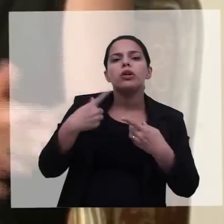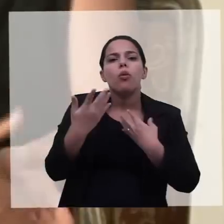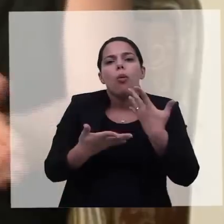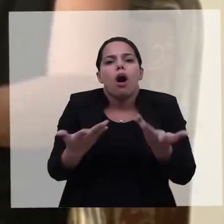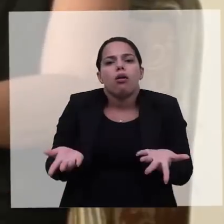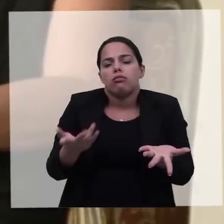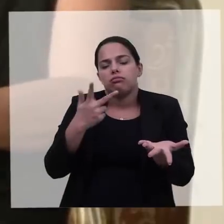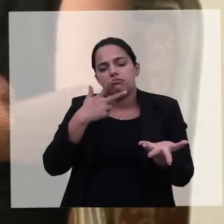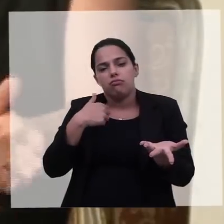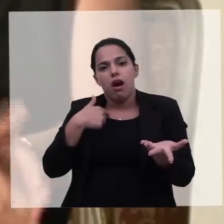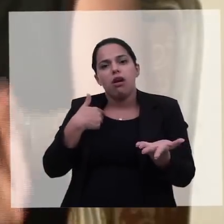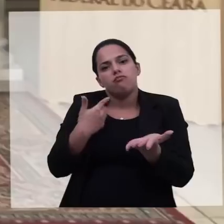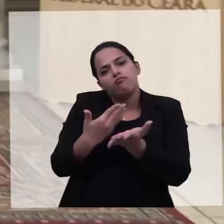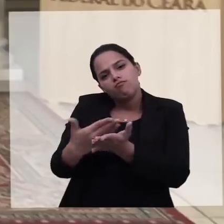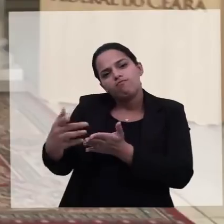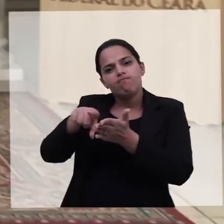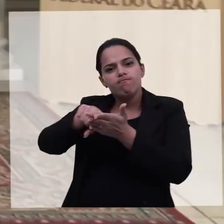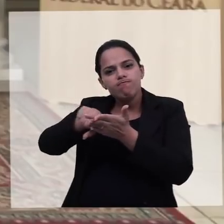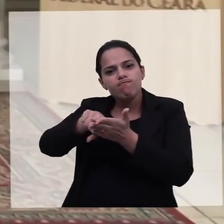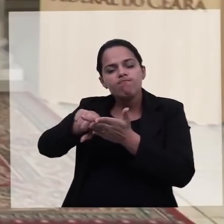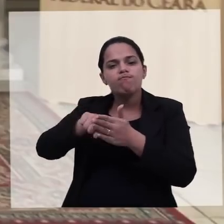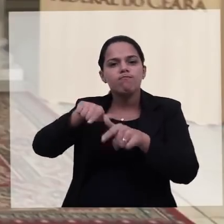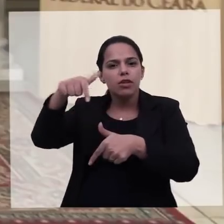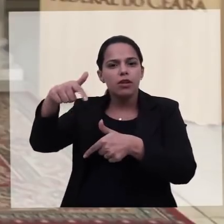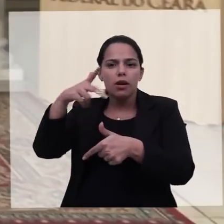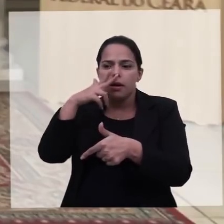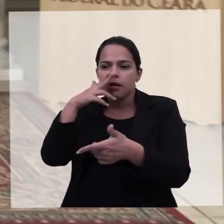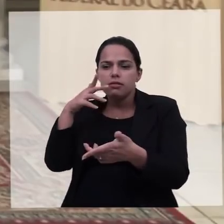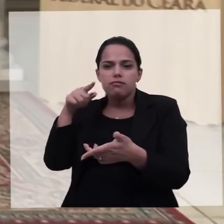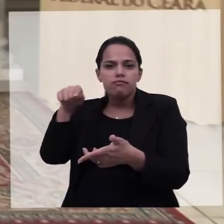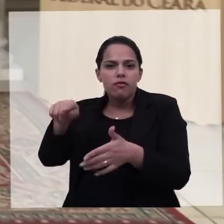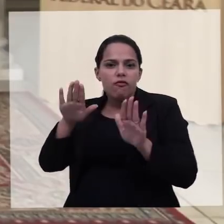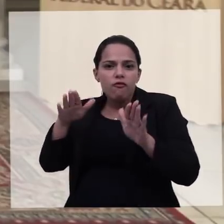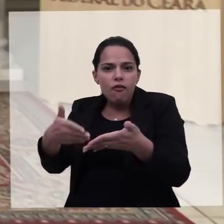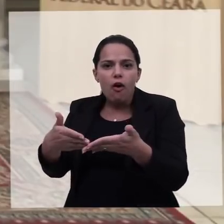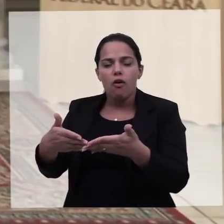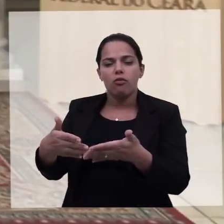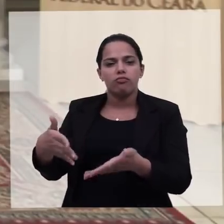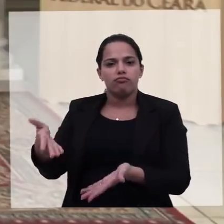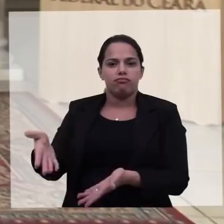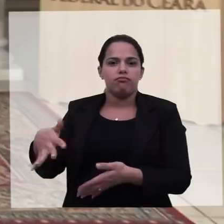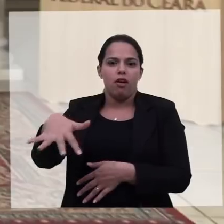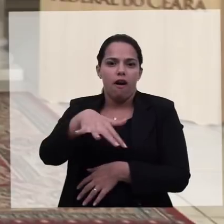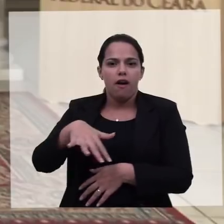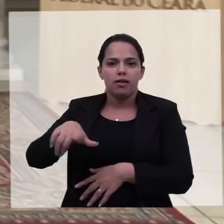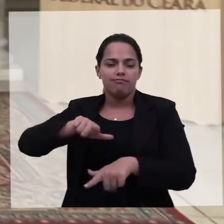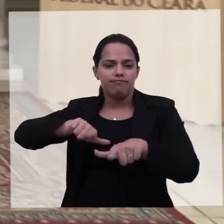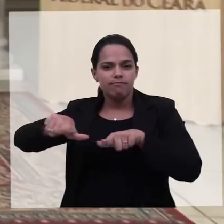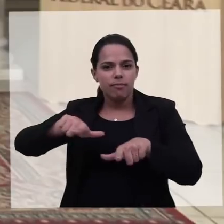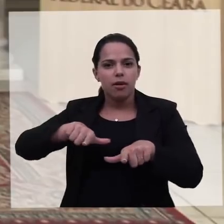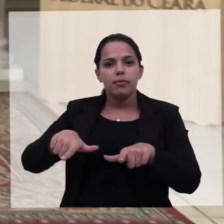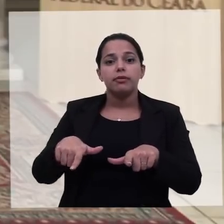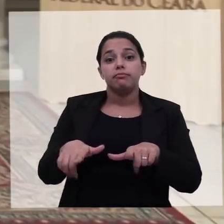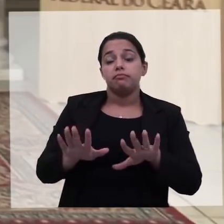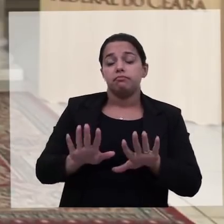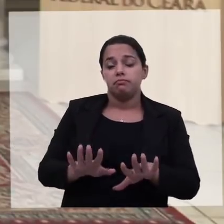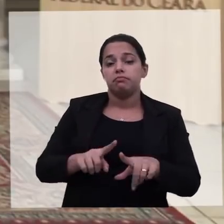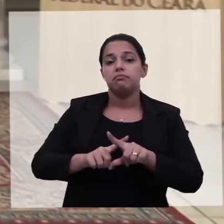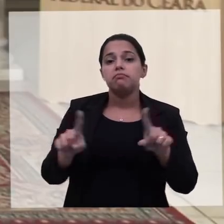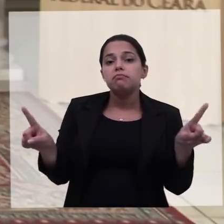uma cultura pode vencer. Aí eu fiquei trabalhando nessa parte, mas sempre